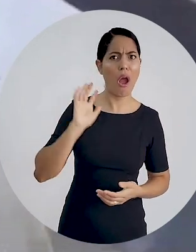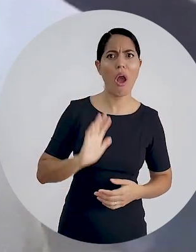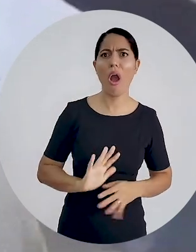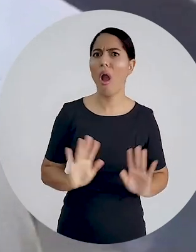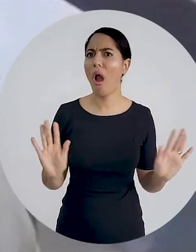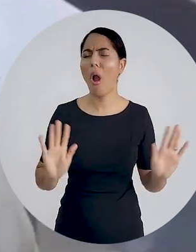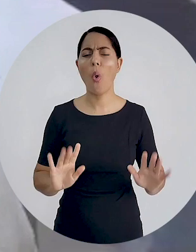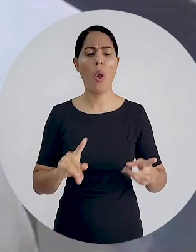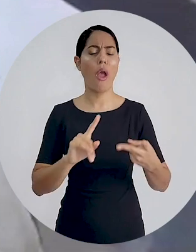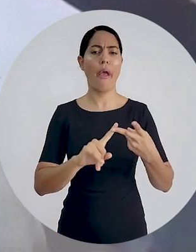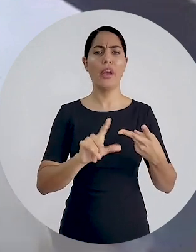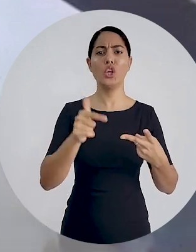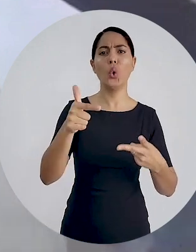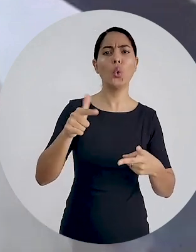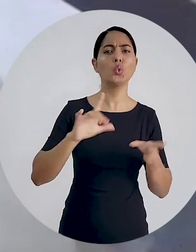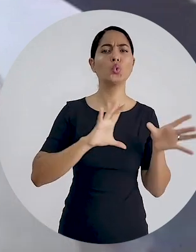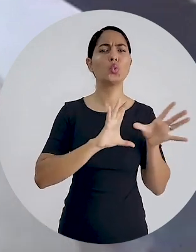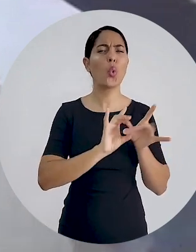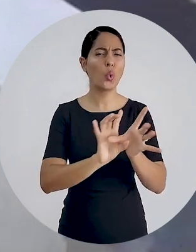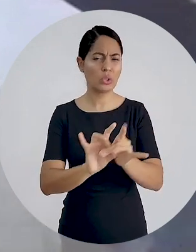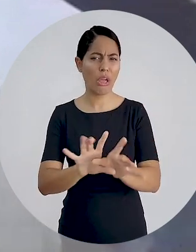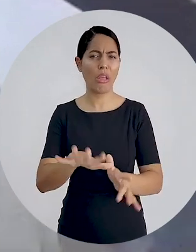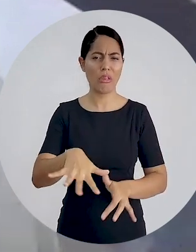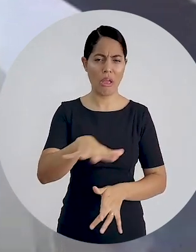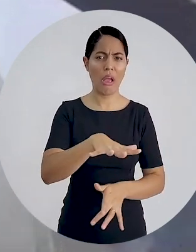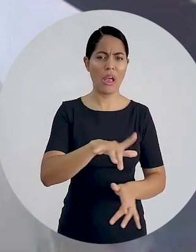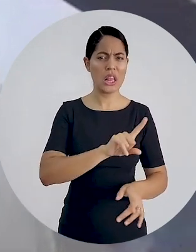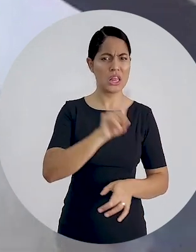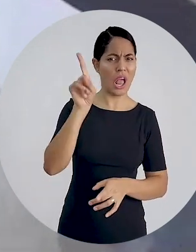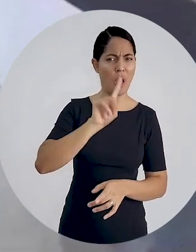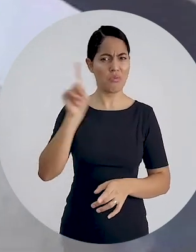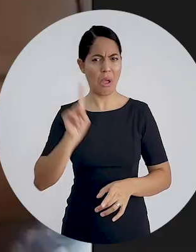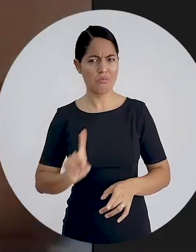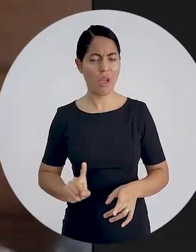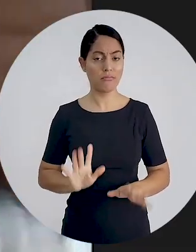a negação em outros contextos disciplinares.